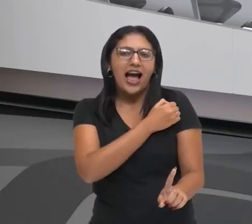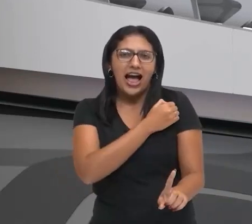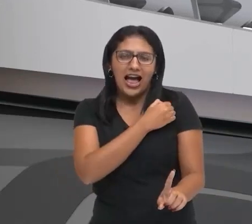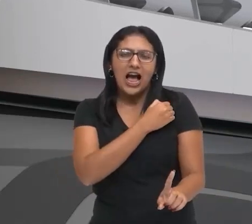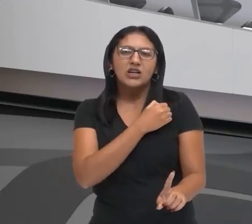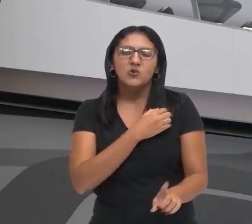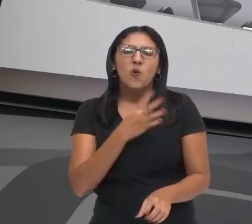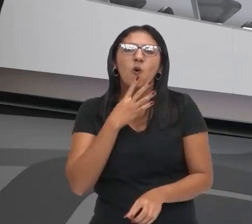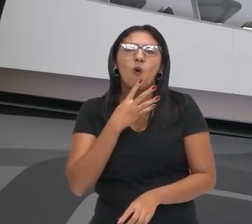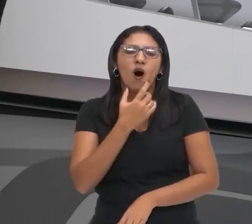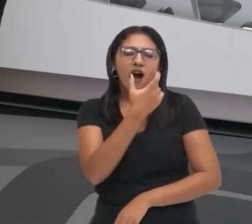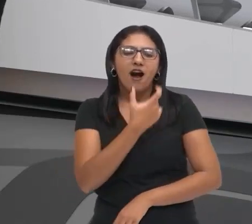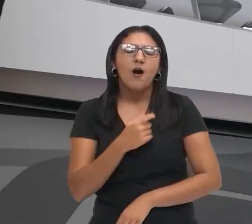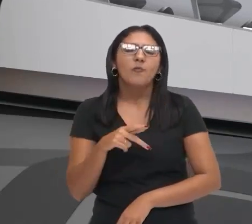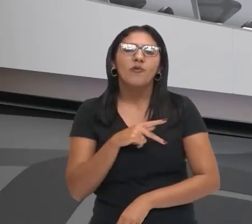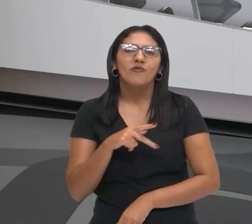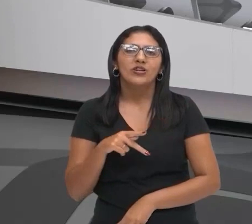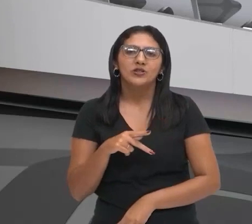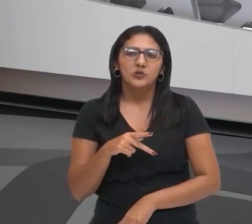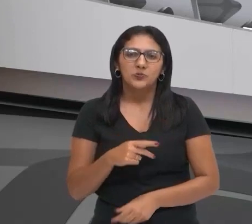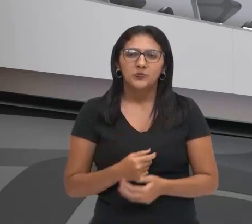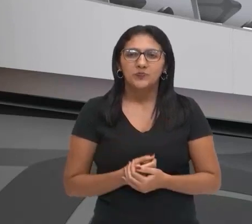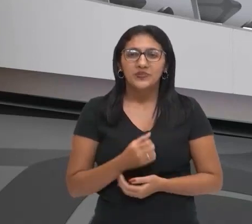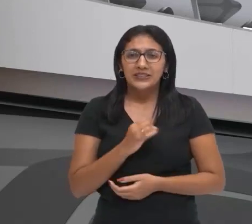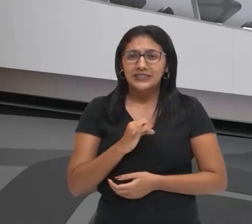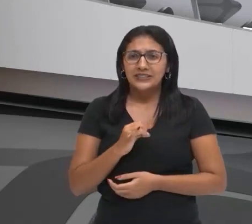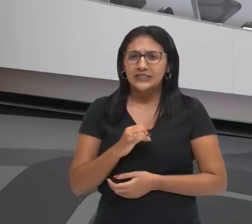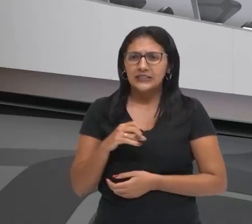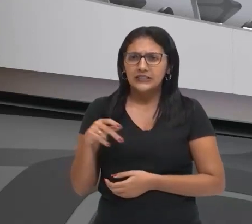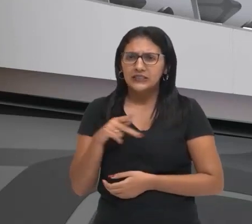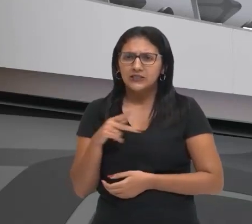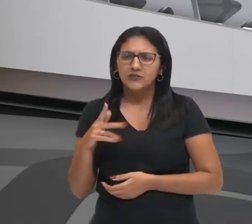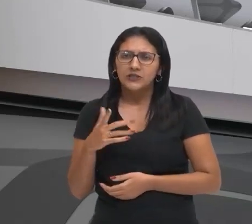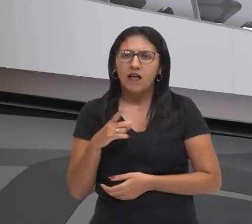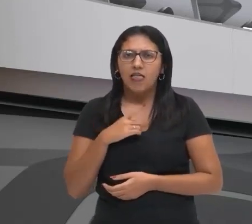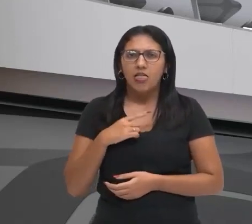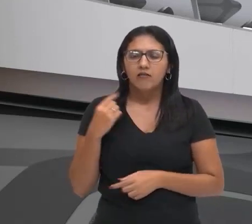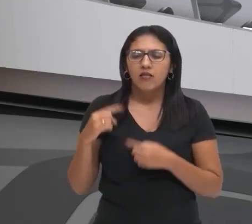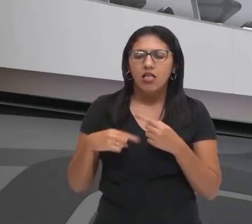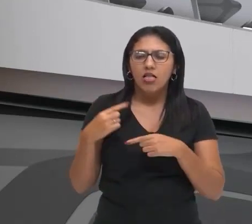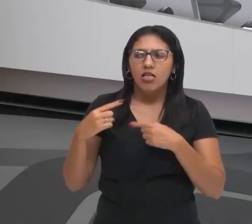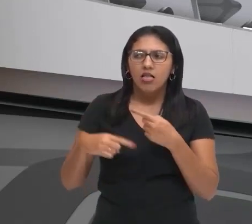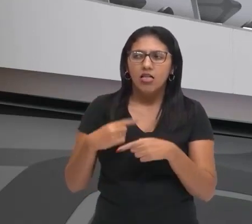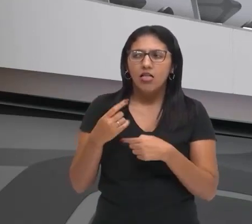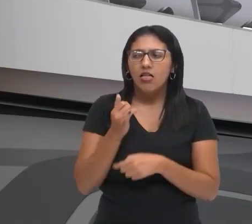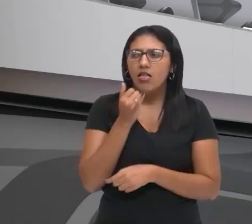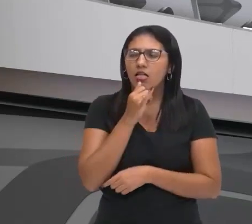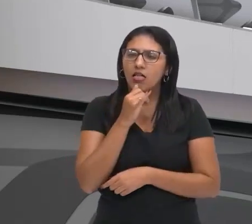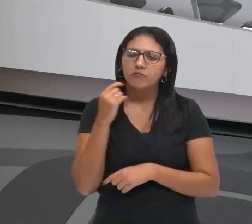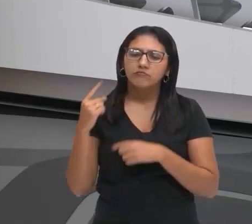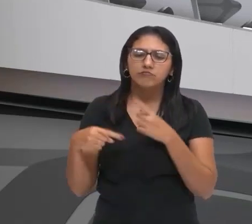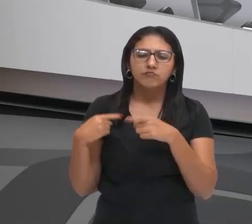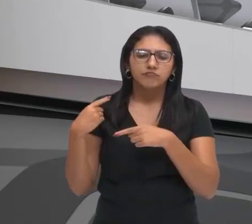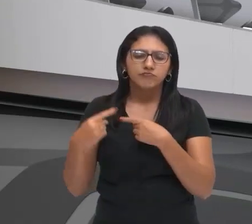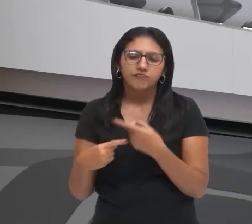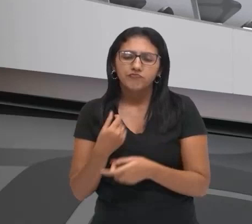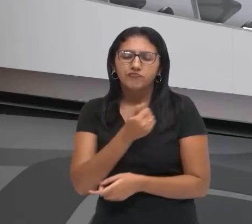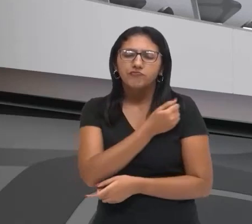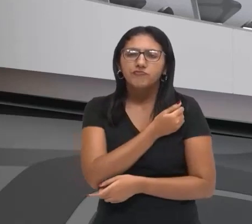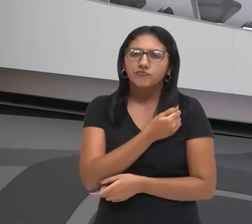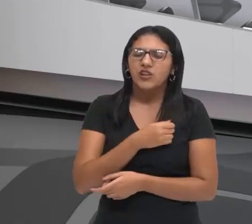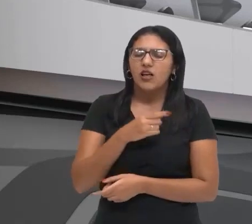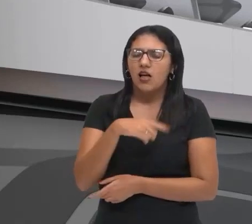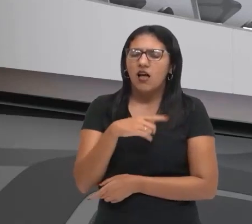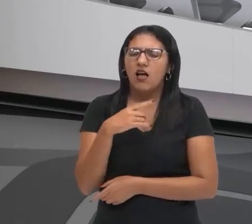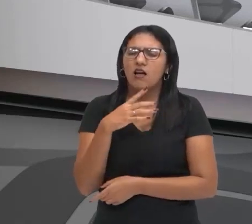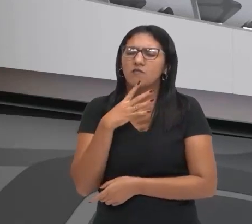tá? Então, aquele professor que ele tenta enrolar o aluno sabe, O aluno